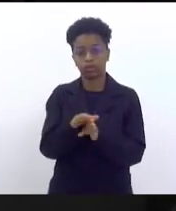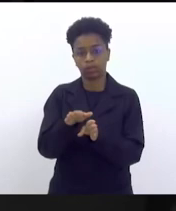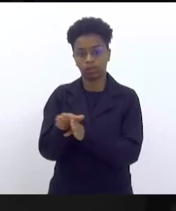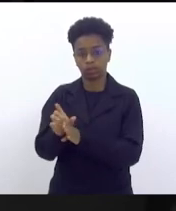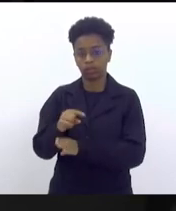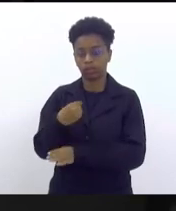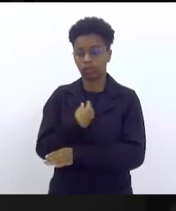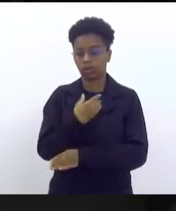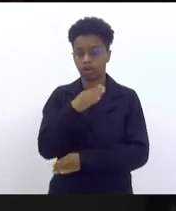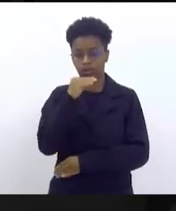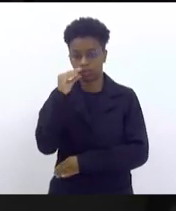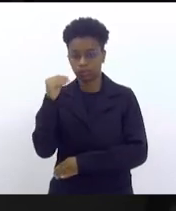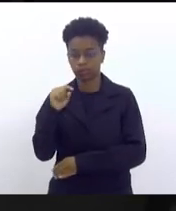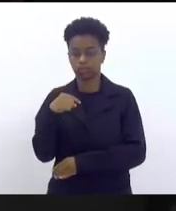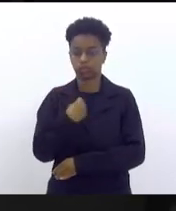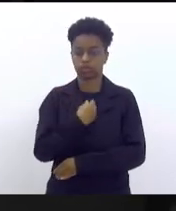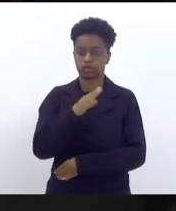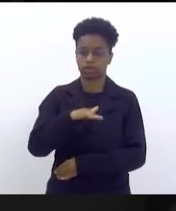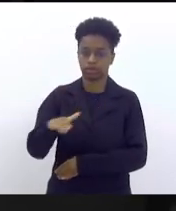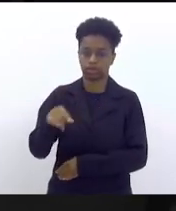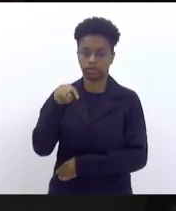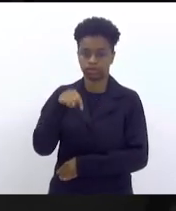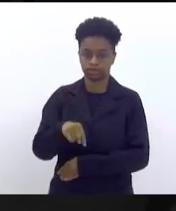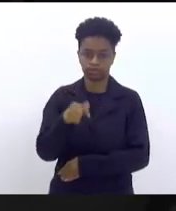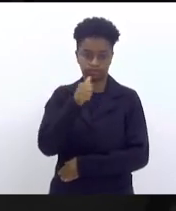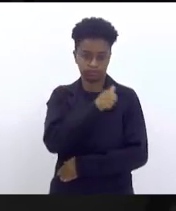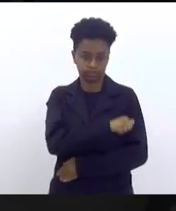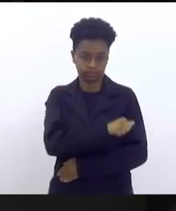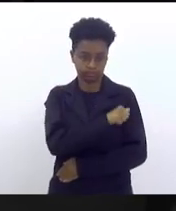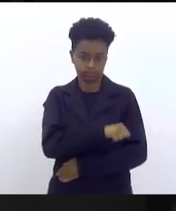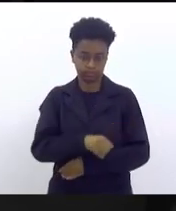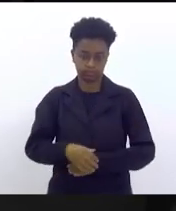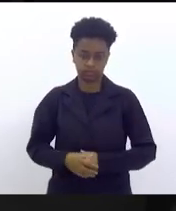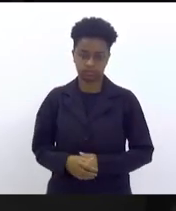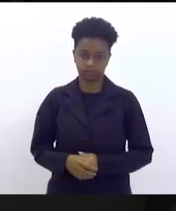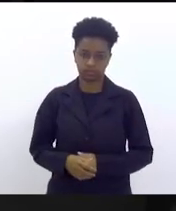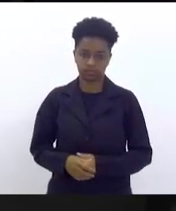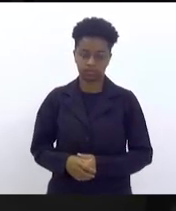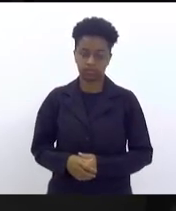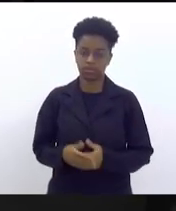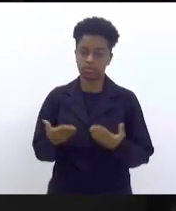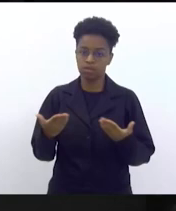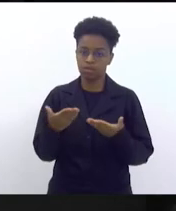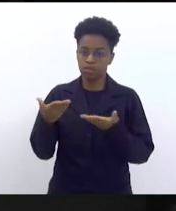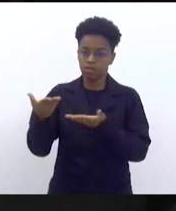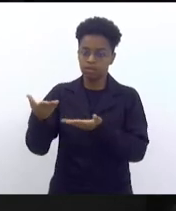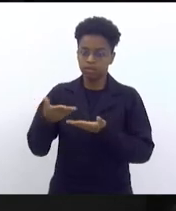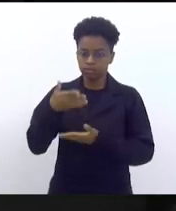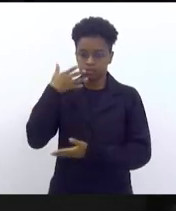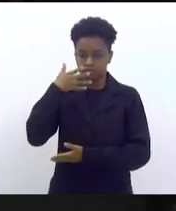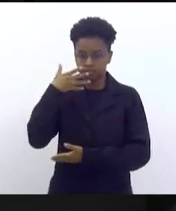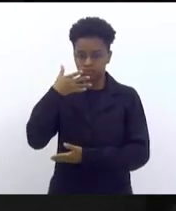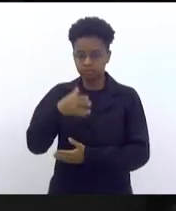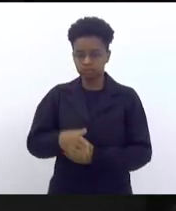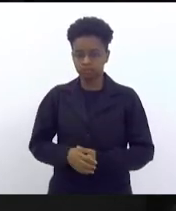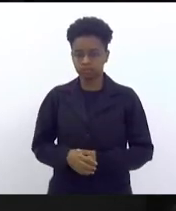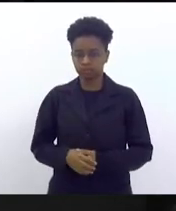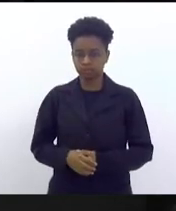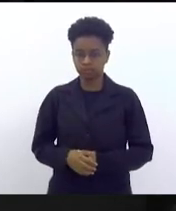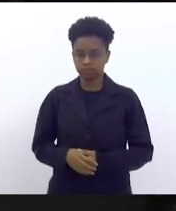nossos adolescentes as nossas crianças do Estado do Rio de Janeiro passo a palavra para o senhor